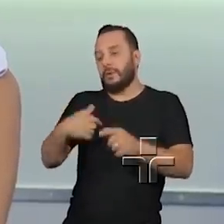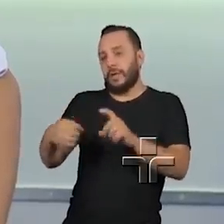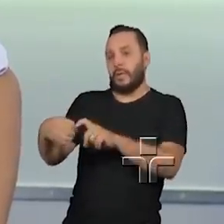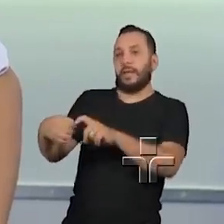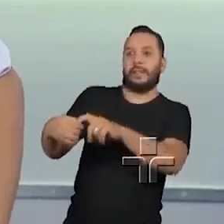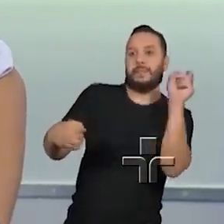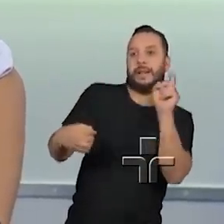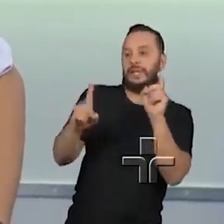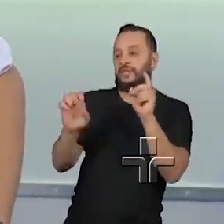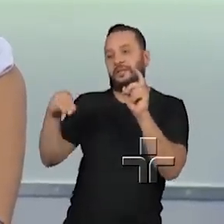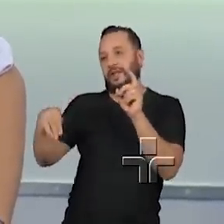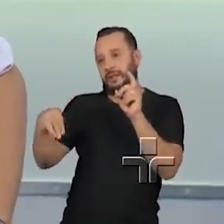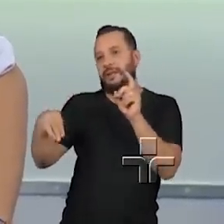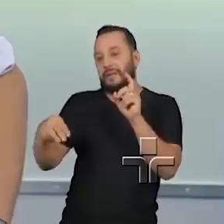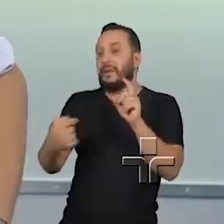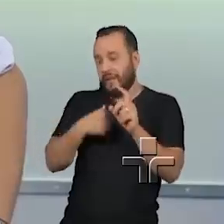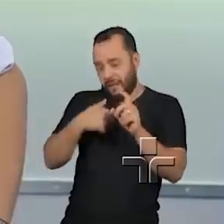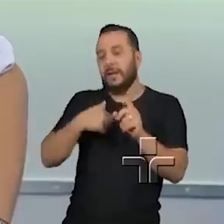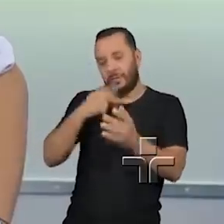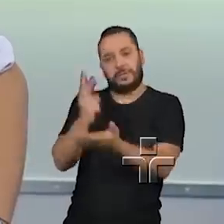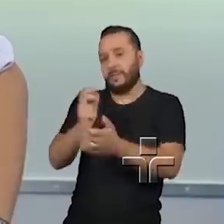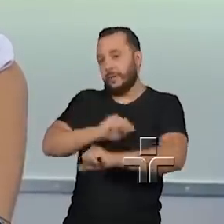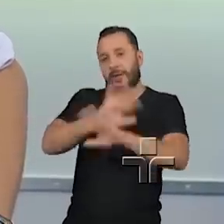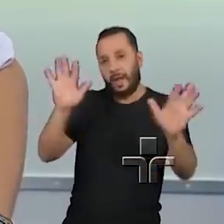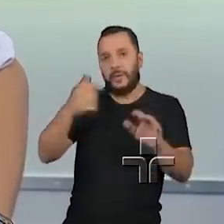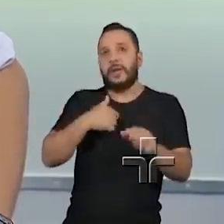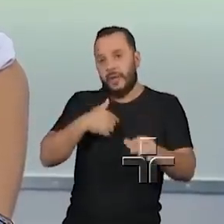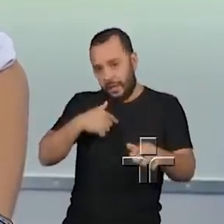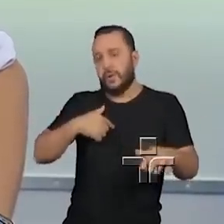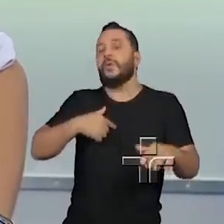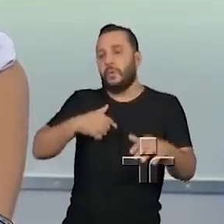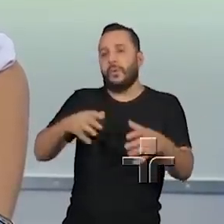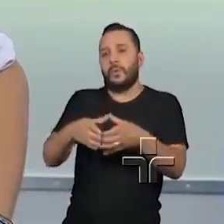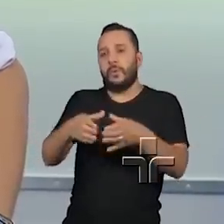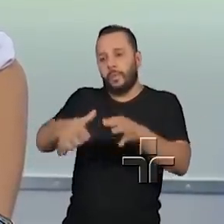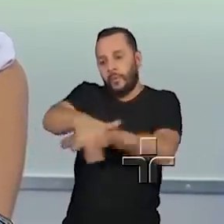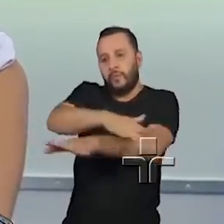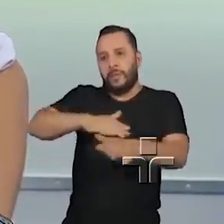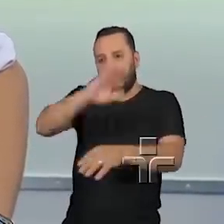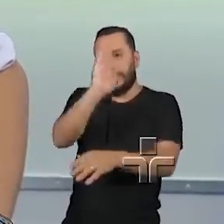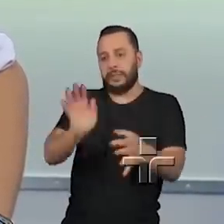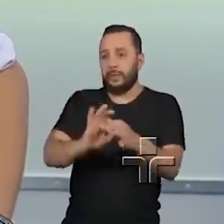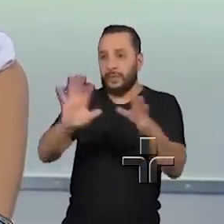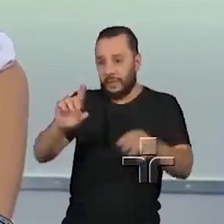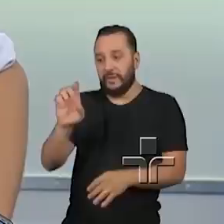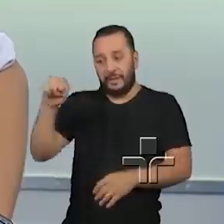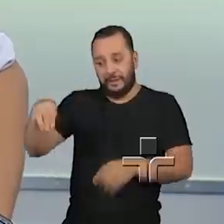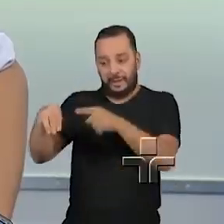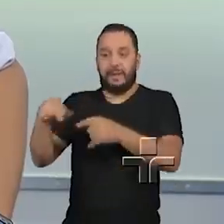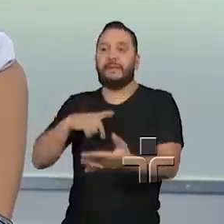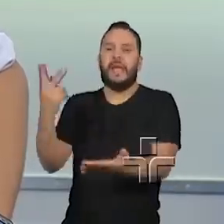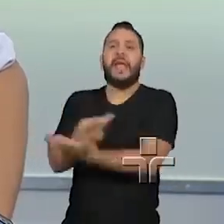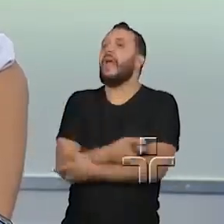do Democratas, né? Aliás, minha bandeira, sempre deixei bastante clara, é do Movimento Brasil Livre. E na minha avaliação, tanto o DEM quanto os outros partidos cometem um